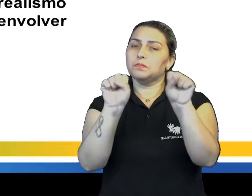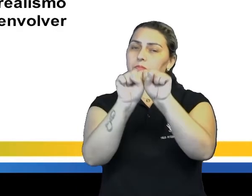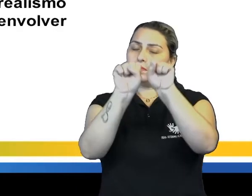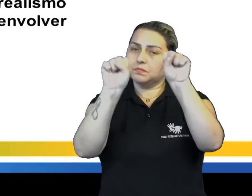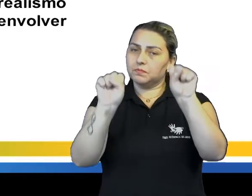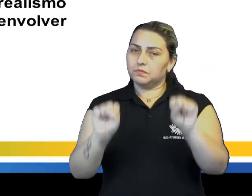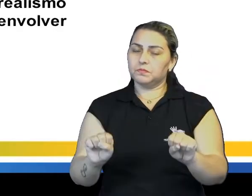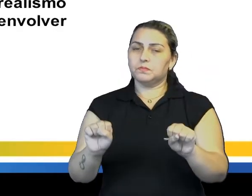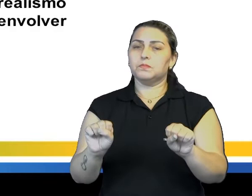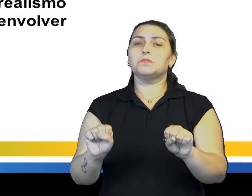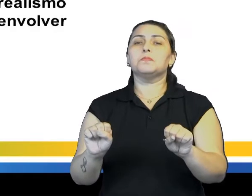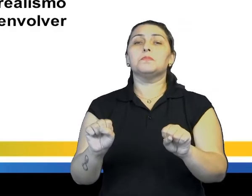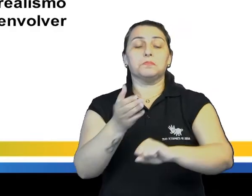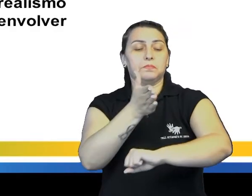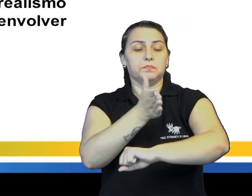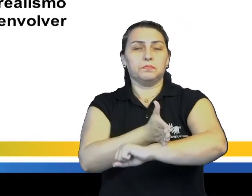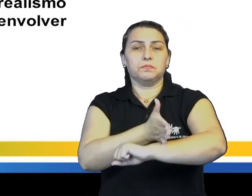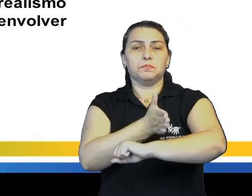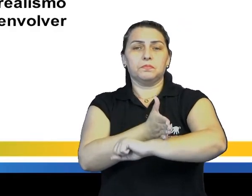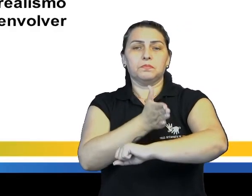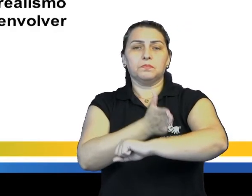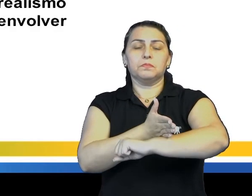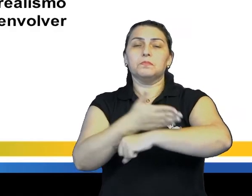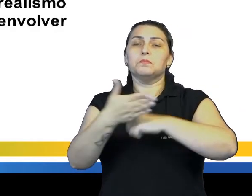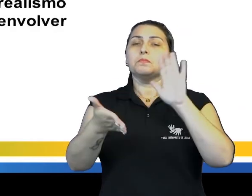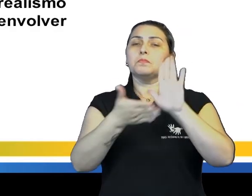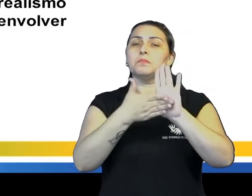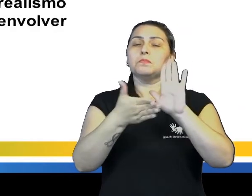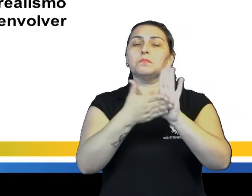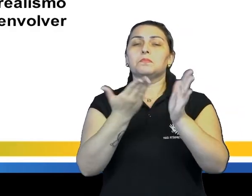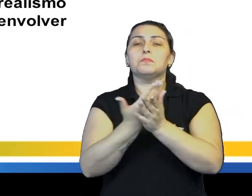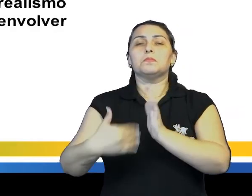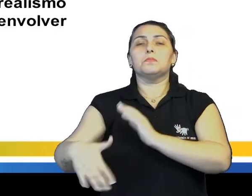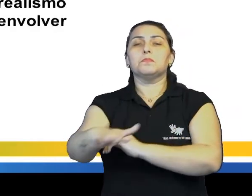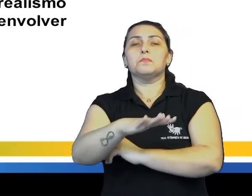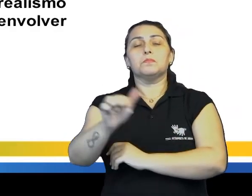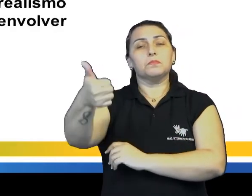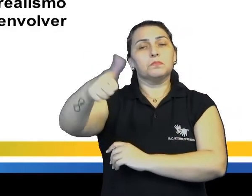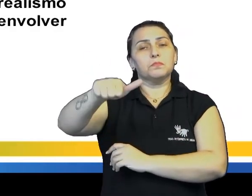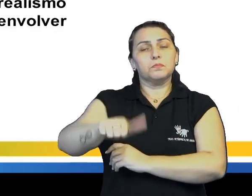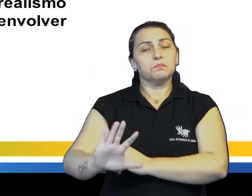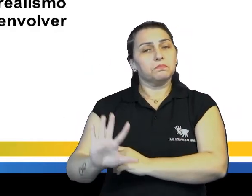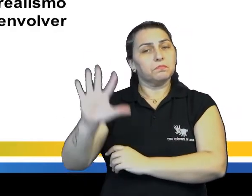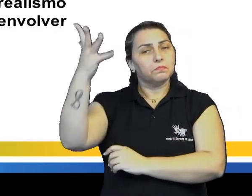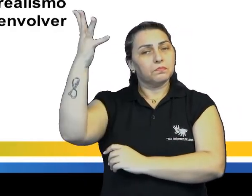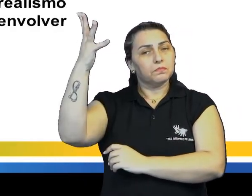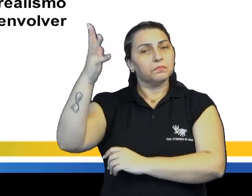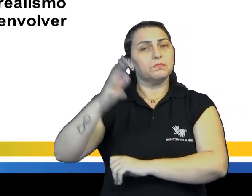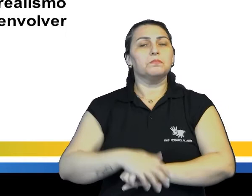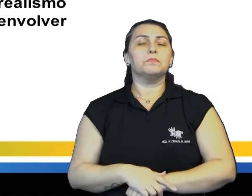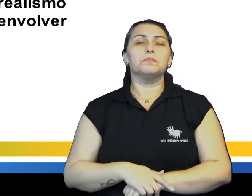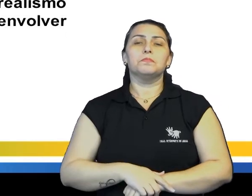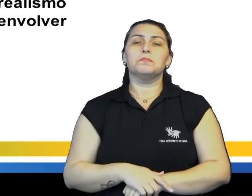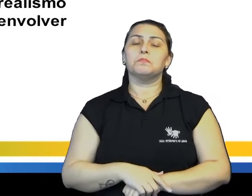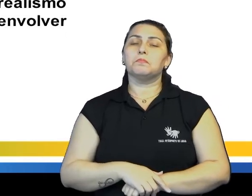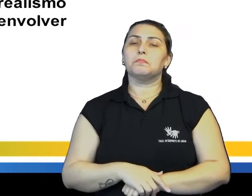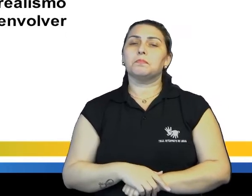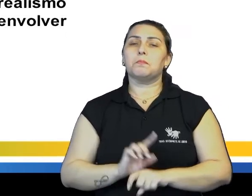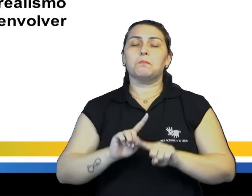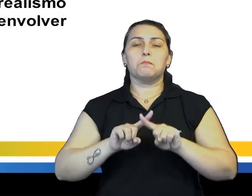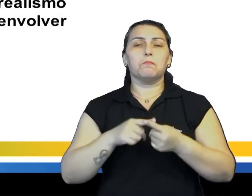da escolástica medieval e propõe estudar a sociedade pela análise dos fatos, sem